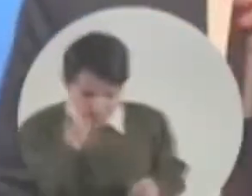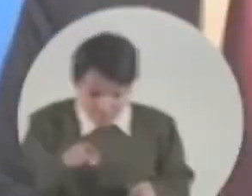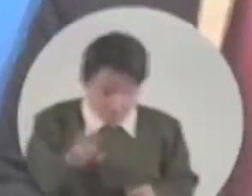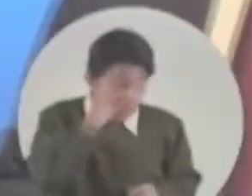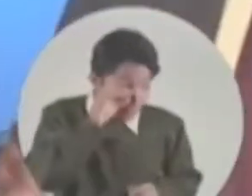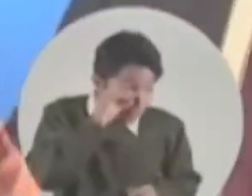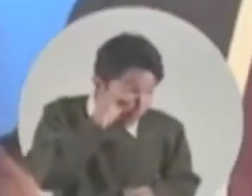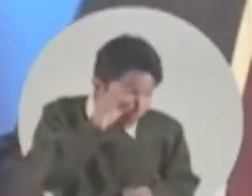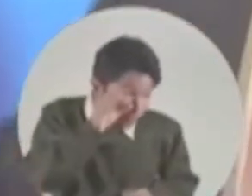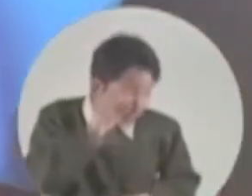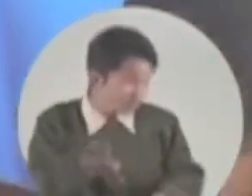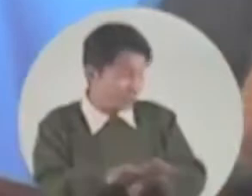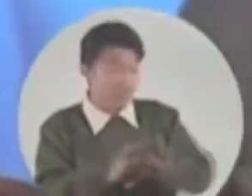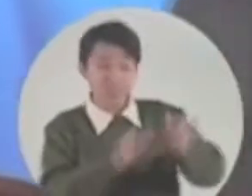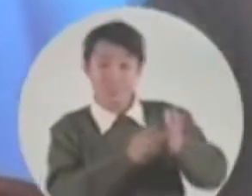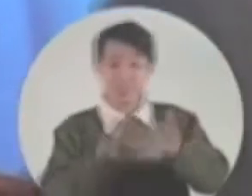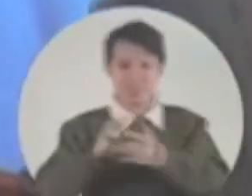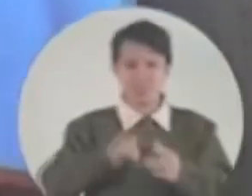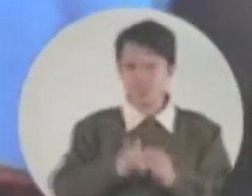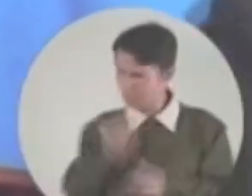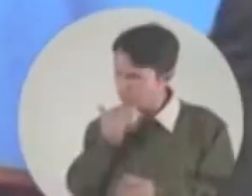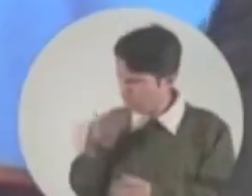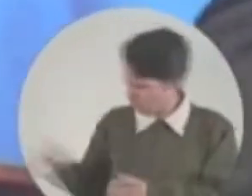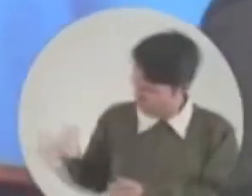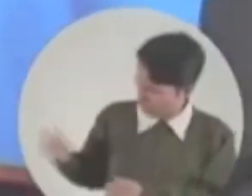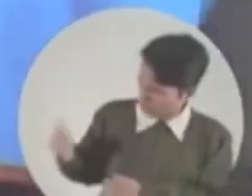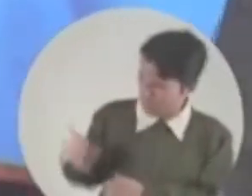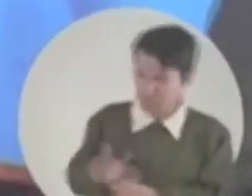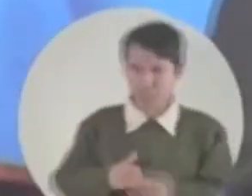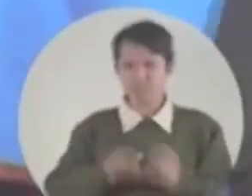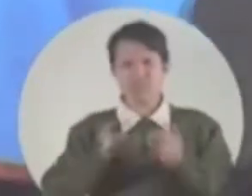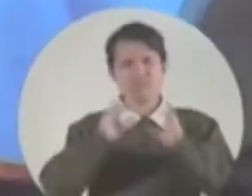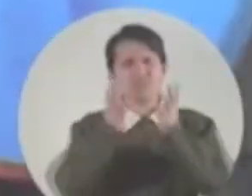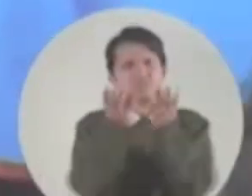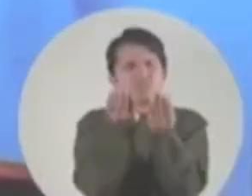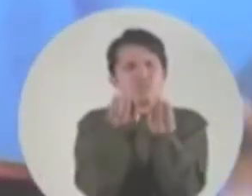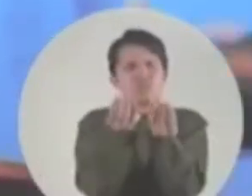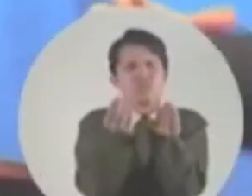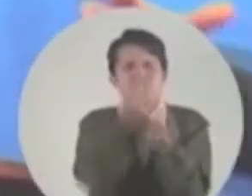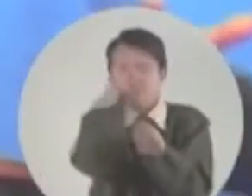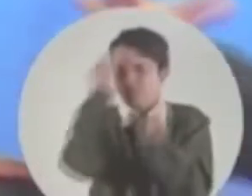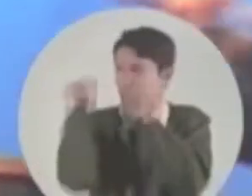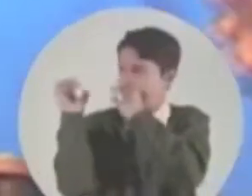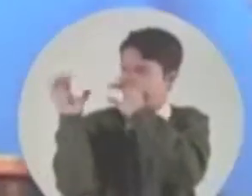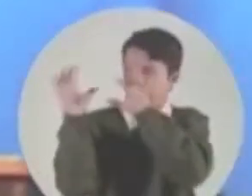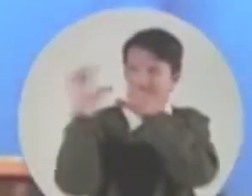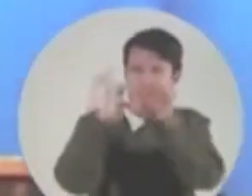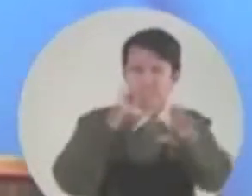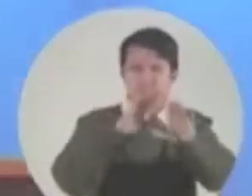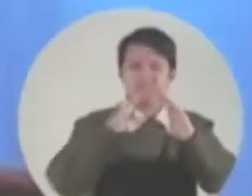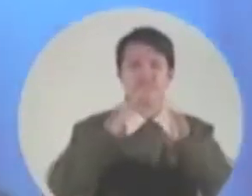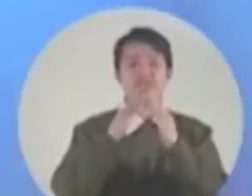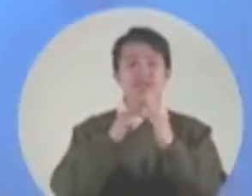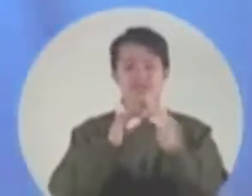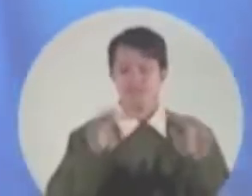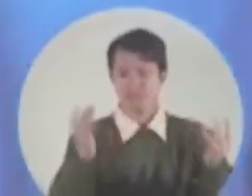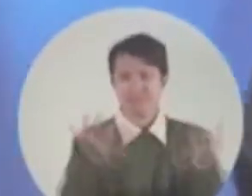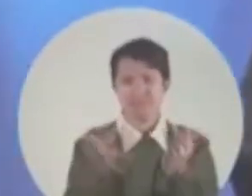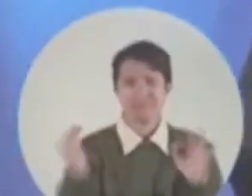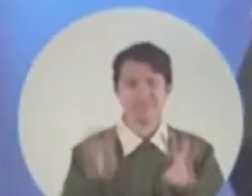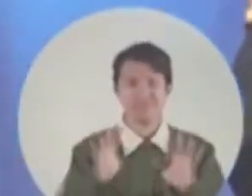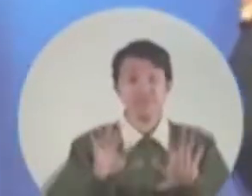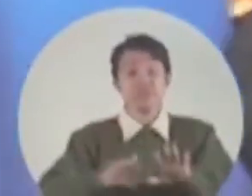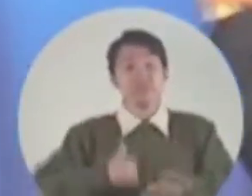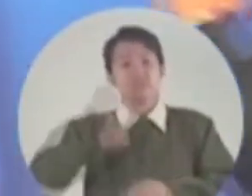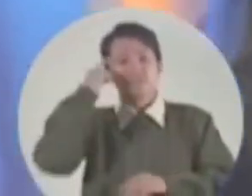aqui. Outro que já ficou na porta, já botou o pé para dentro. Já não, vai, entra um pouquinho mais. E aquele povo todo chegando ali em volta